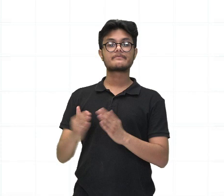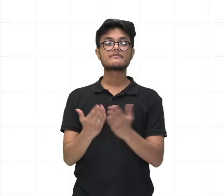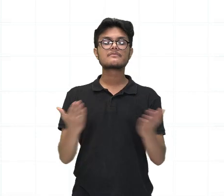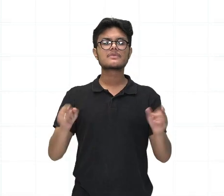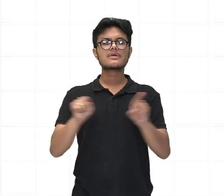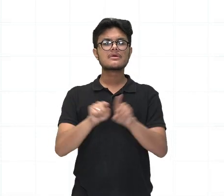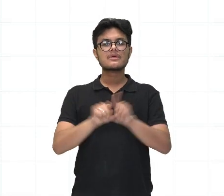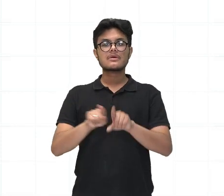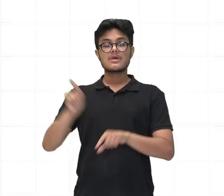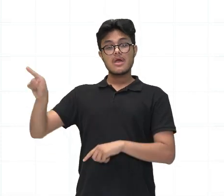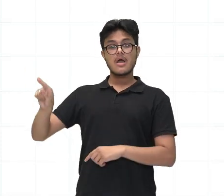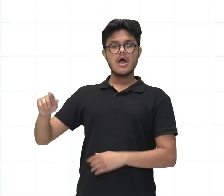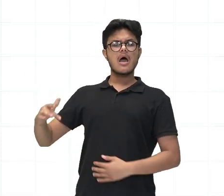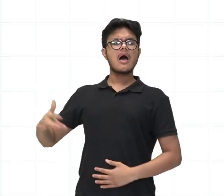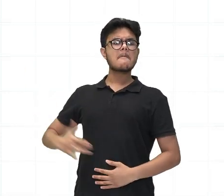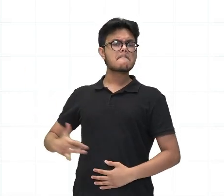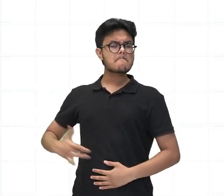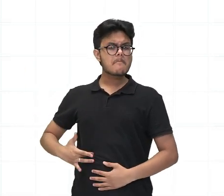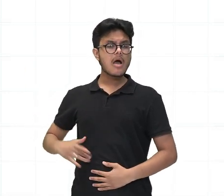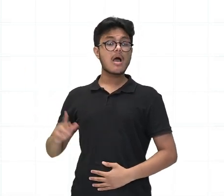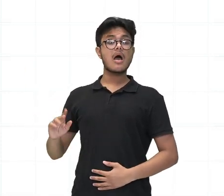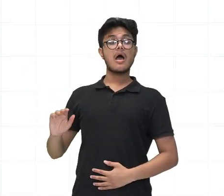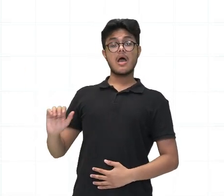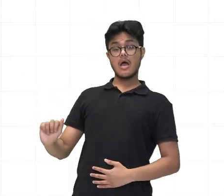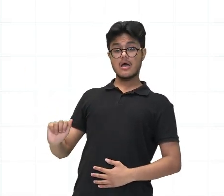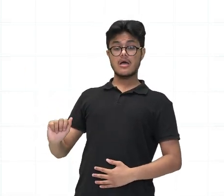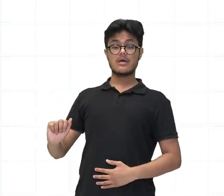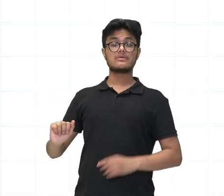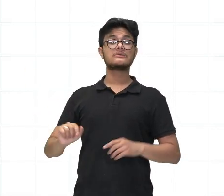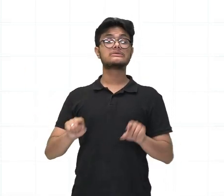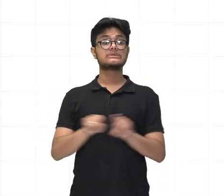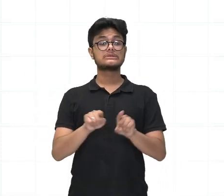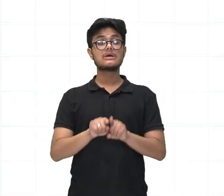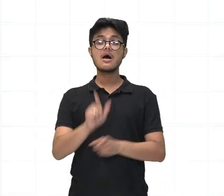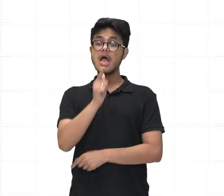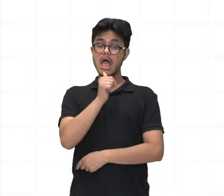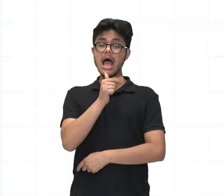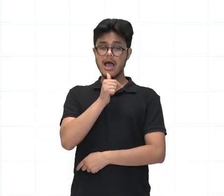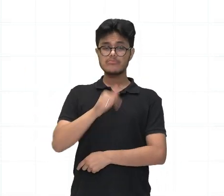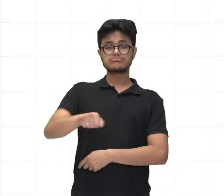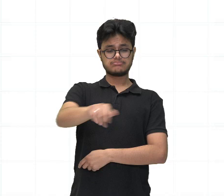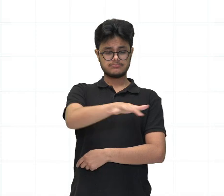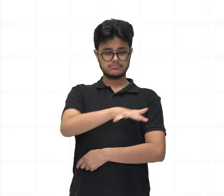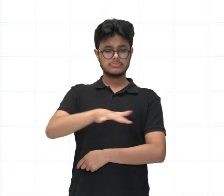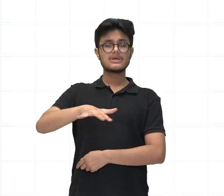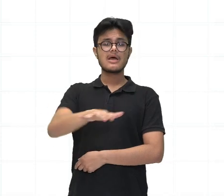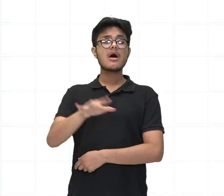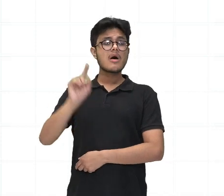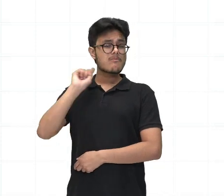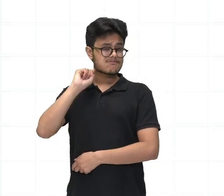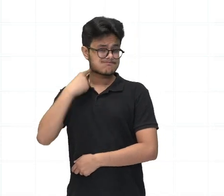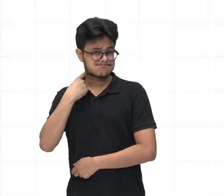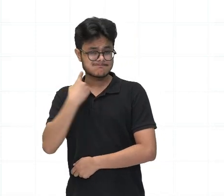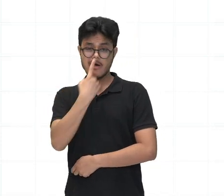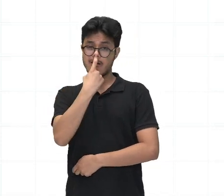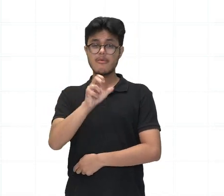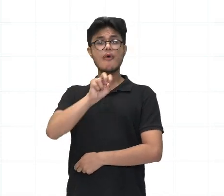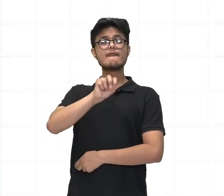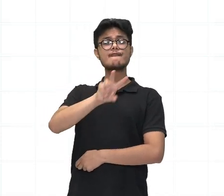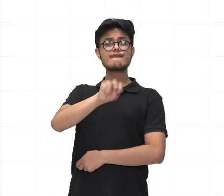Especificamente, a hepatite A, ela é transmitida por água, contaminada com o